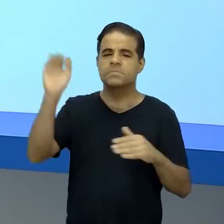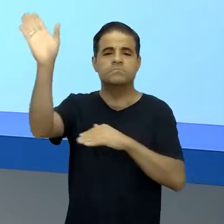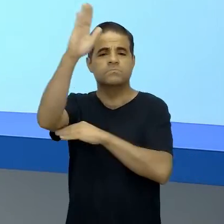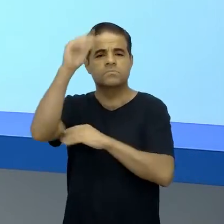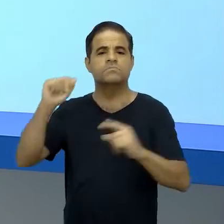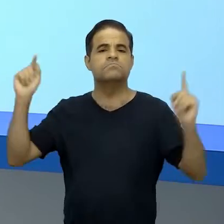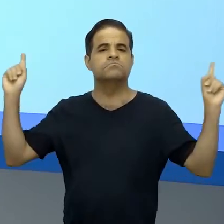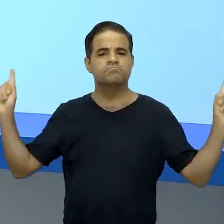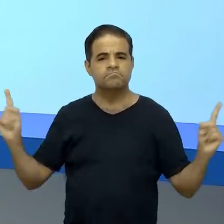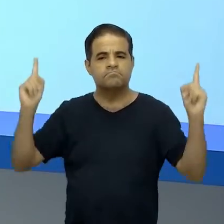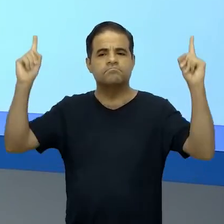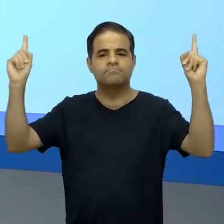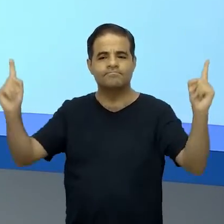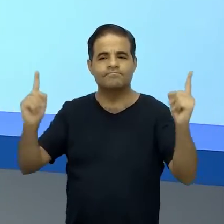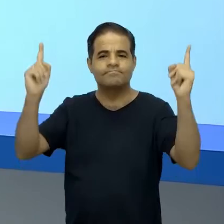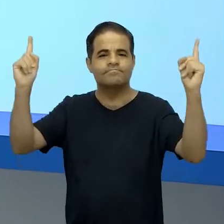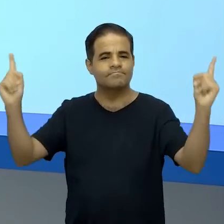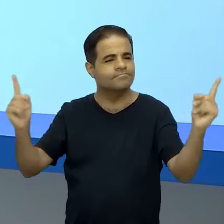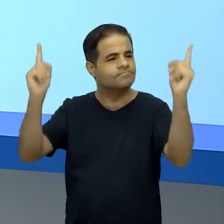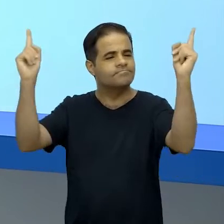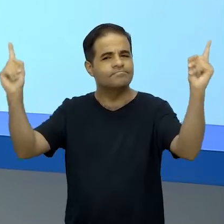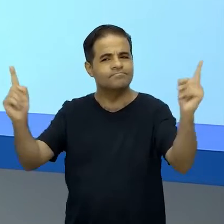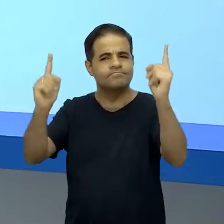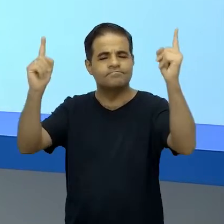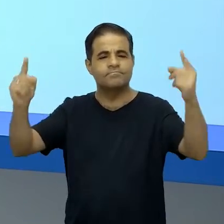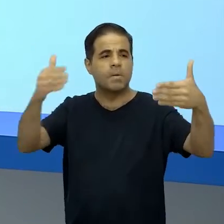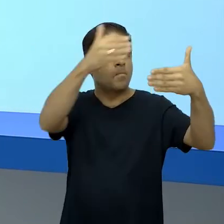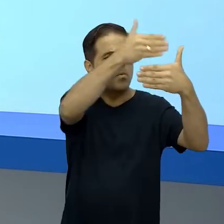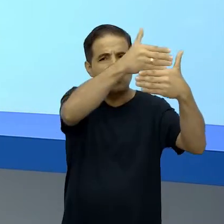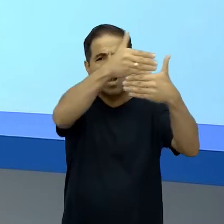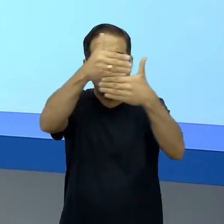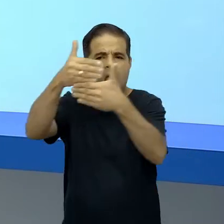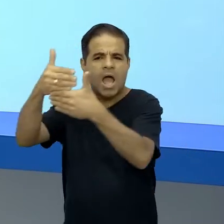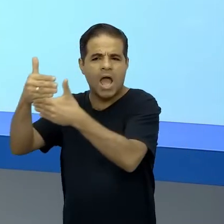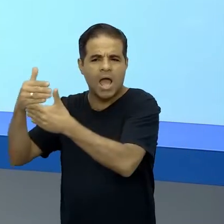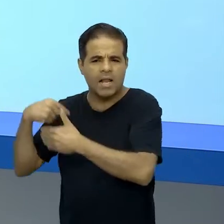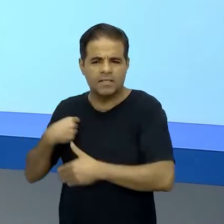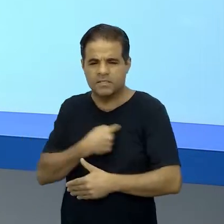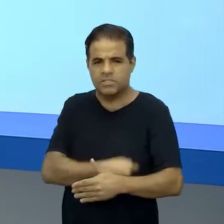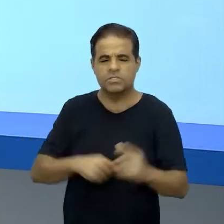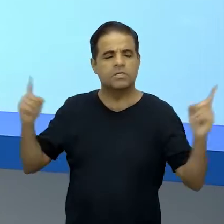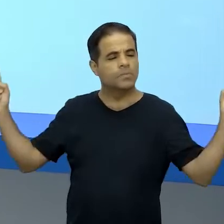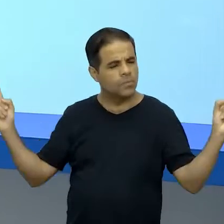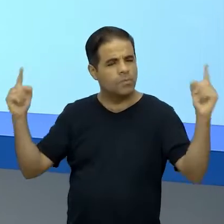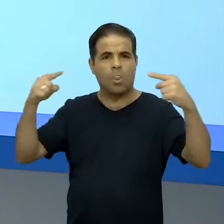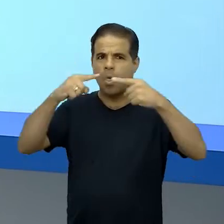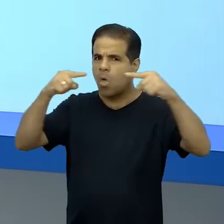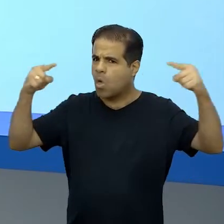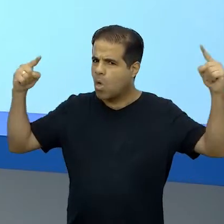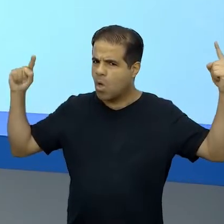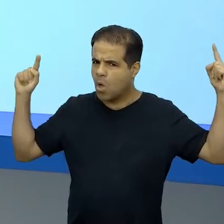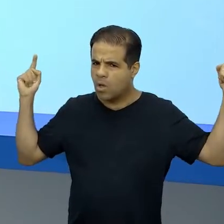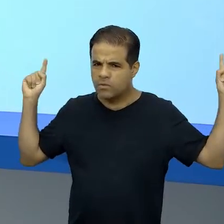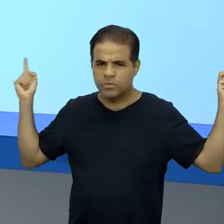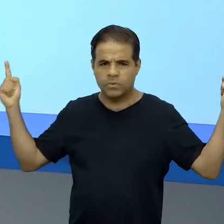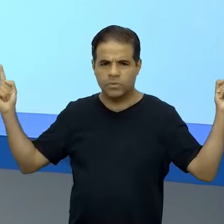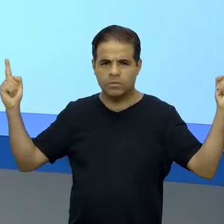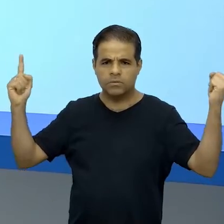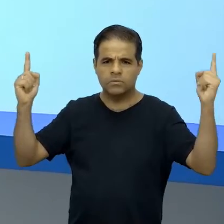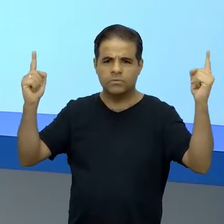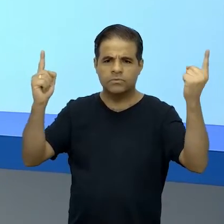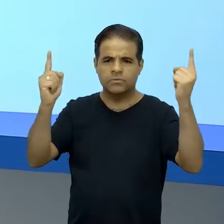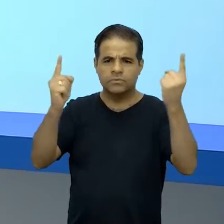foram andando pela muralha da China, até se encontrar no meio da muralha. Quando eles se encontraram no meio da muralha da China, eles se